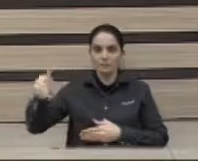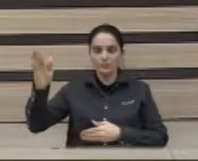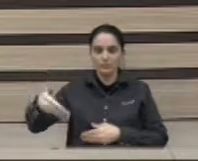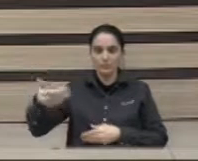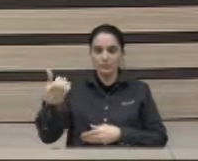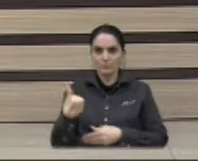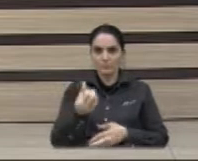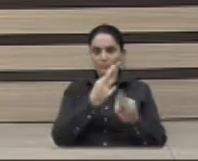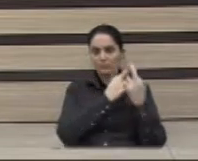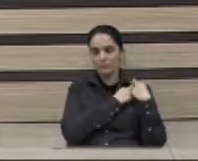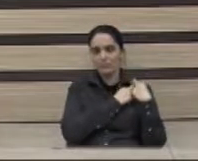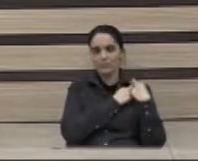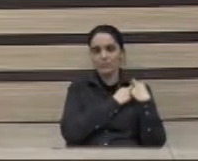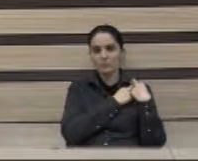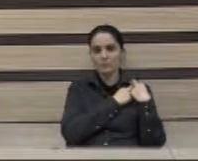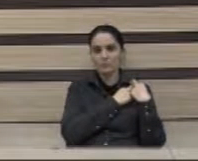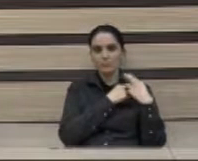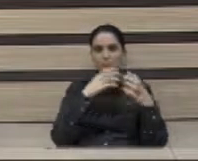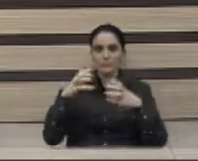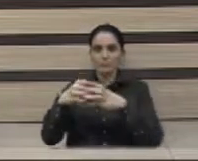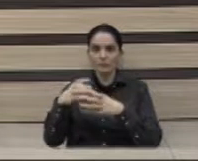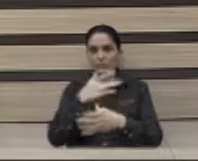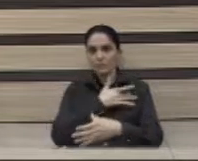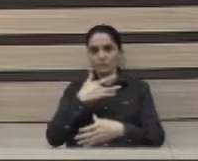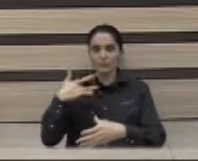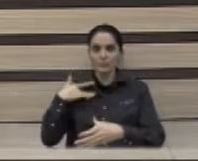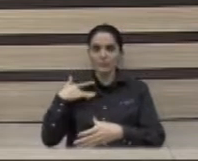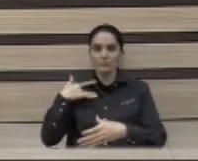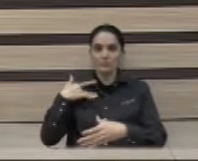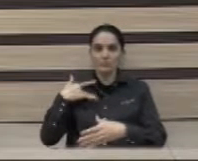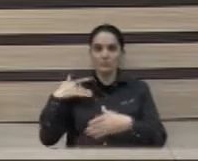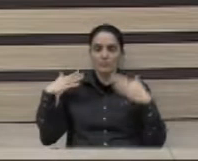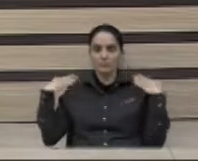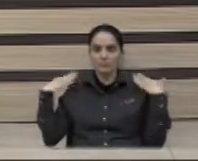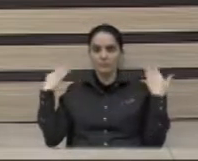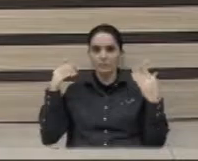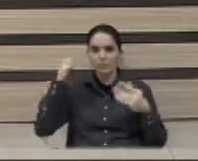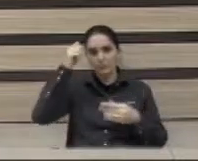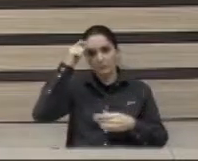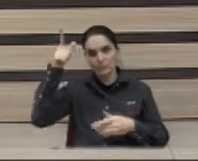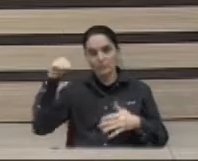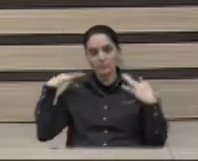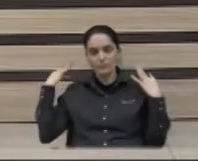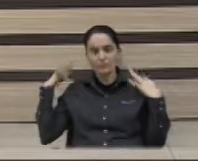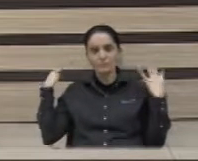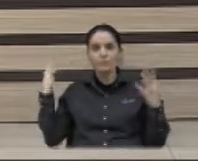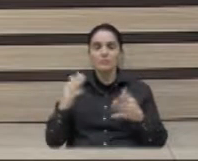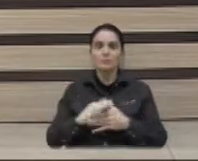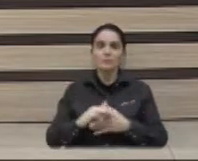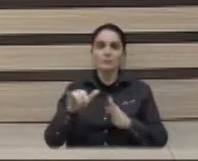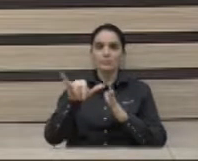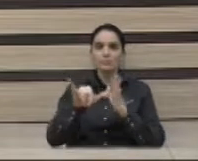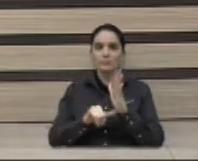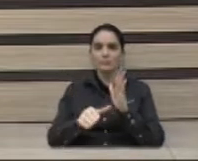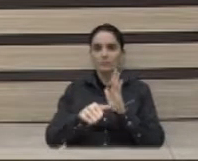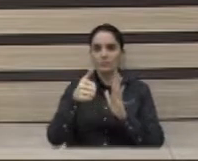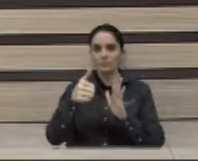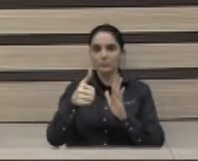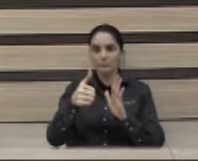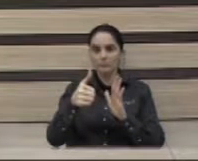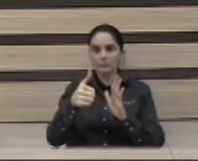de autoria da Comissão da Saúde, Lazer, Esporte e Turismo, que modifica a redação do inciso 1º do parágrafo, do